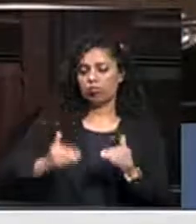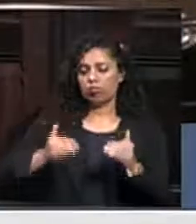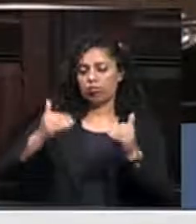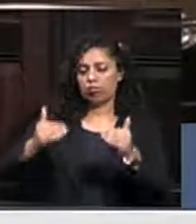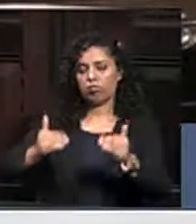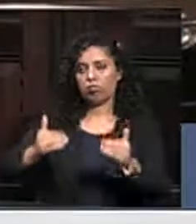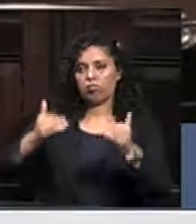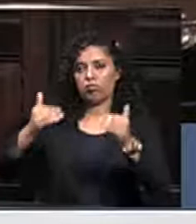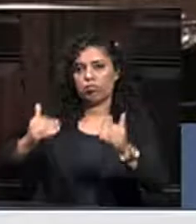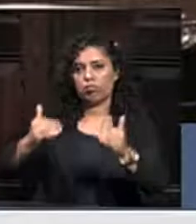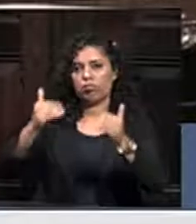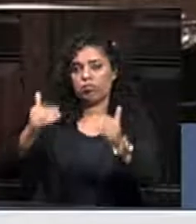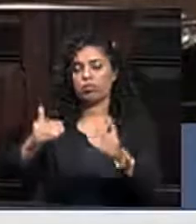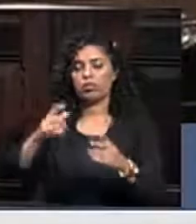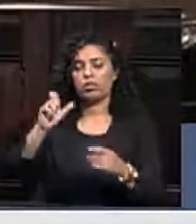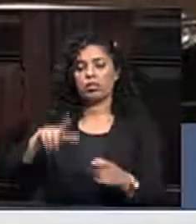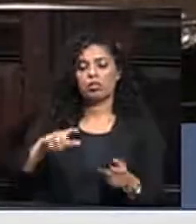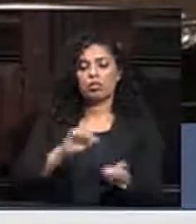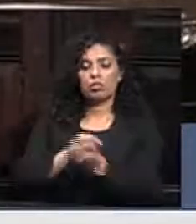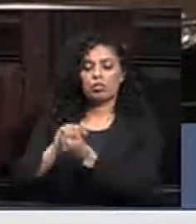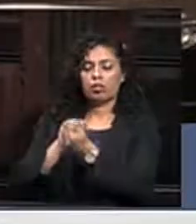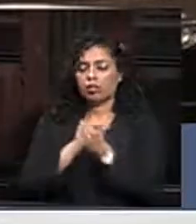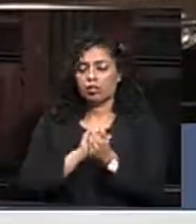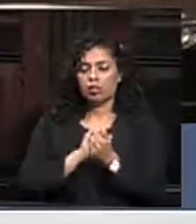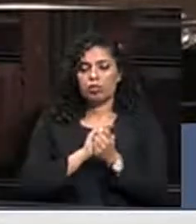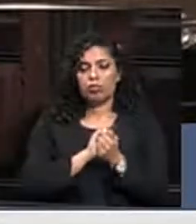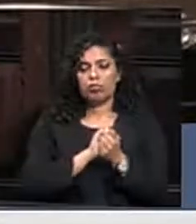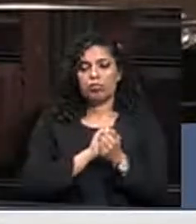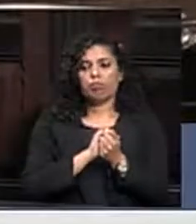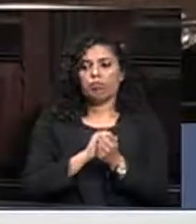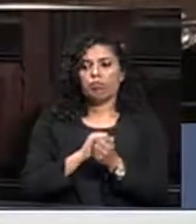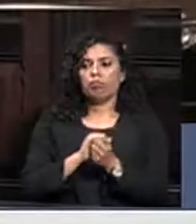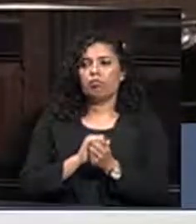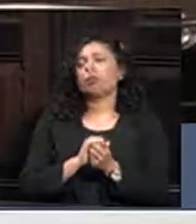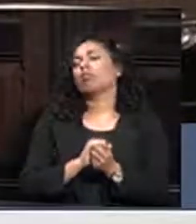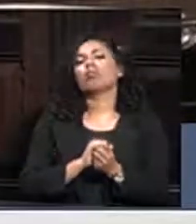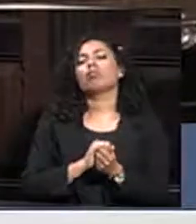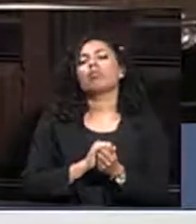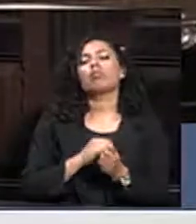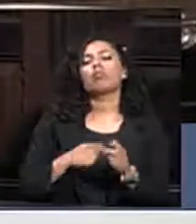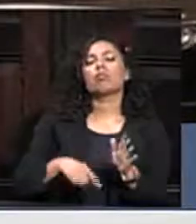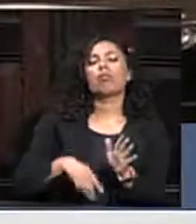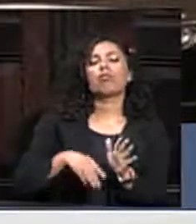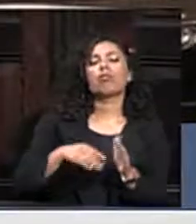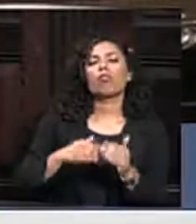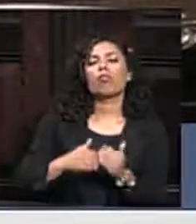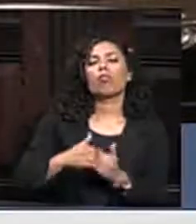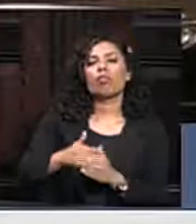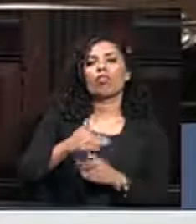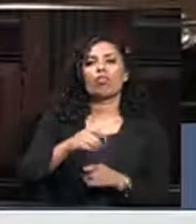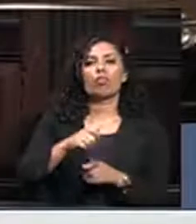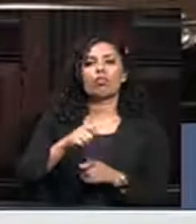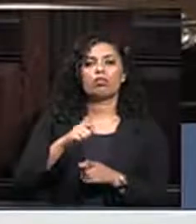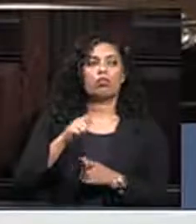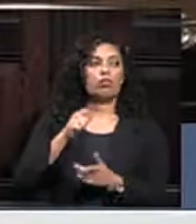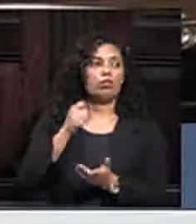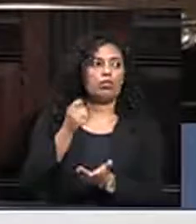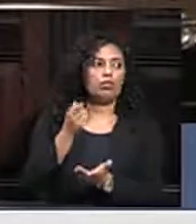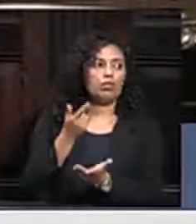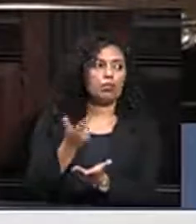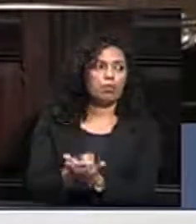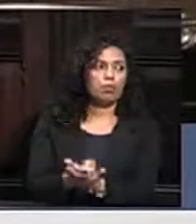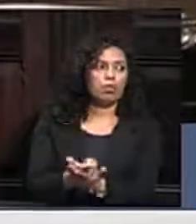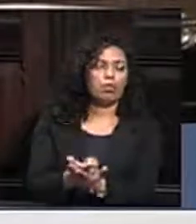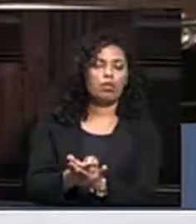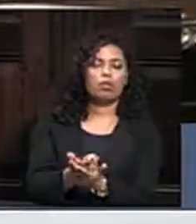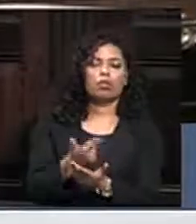de Recuperação Fiscal. Nós devemos, a partir de 1º de janeiro para a União,